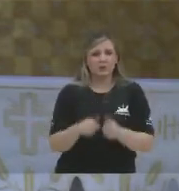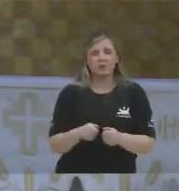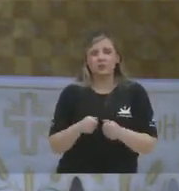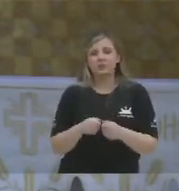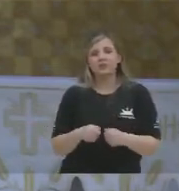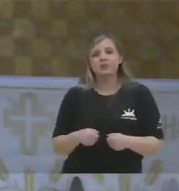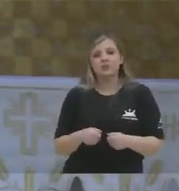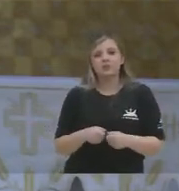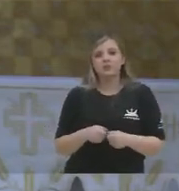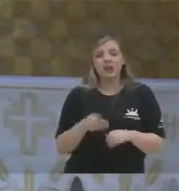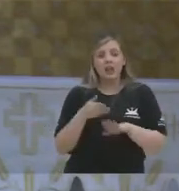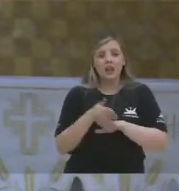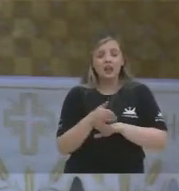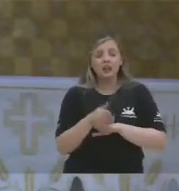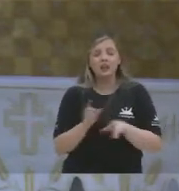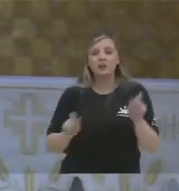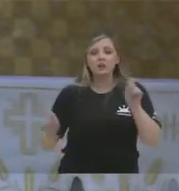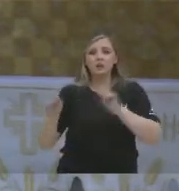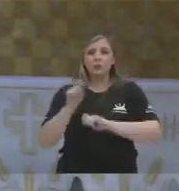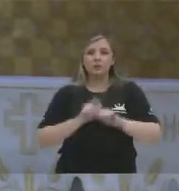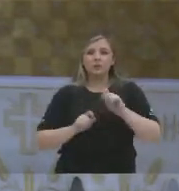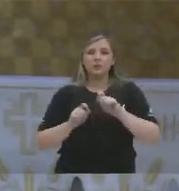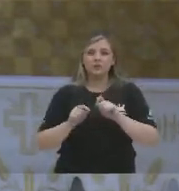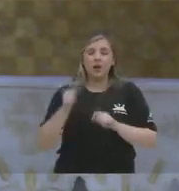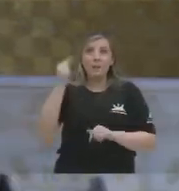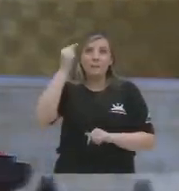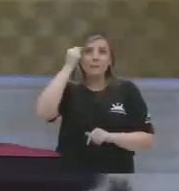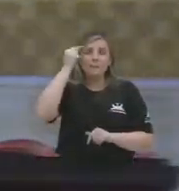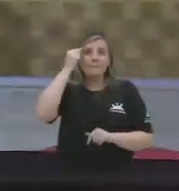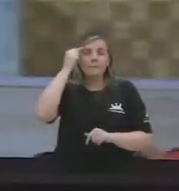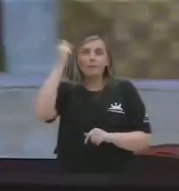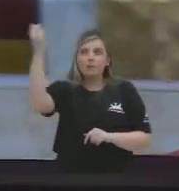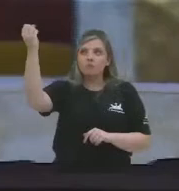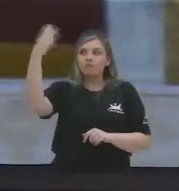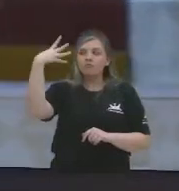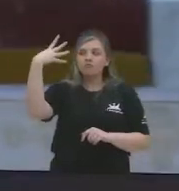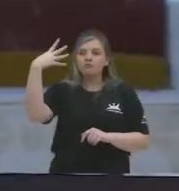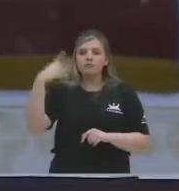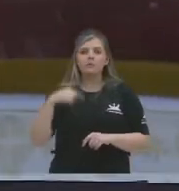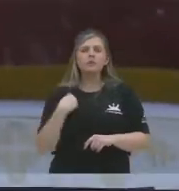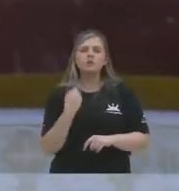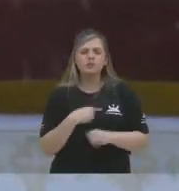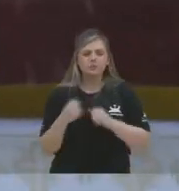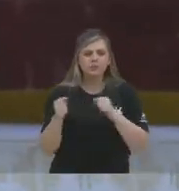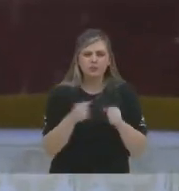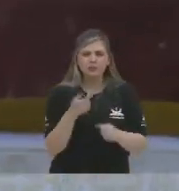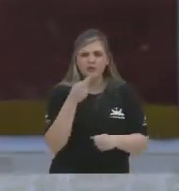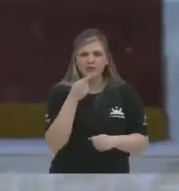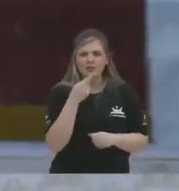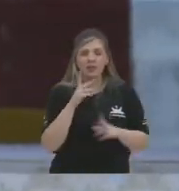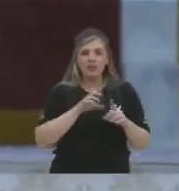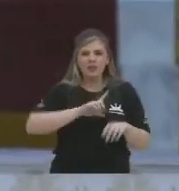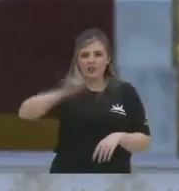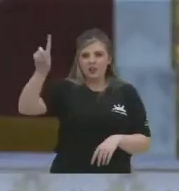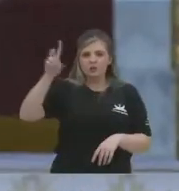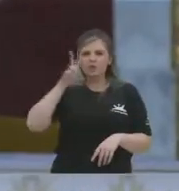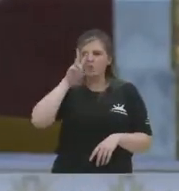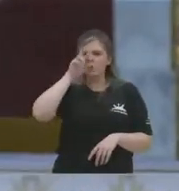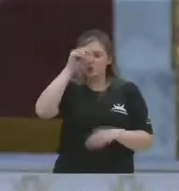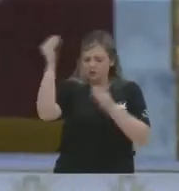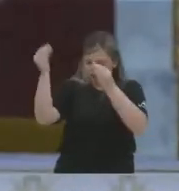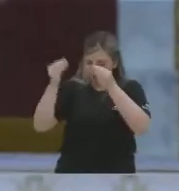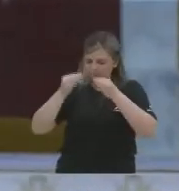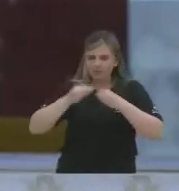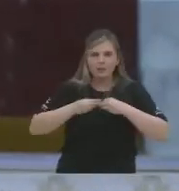a ideia clara, porque a gente poderia dizer, padre, mas Deus sustenta a todos?